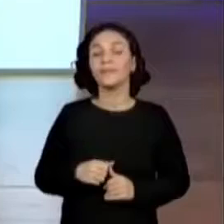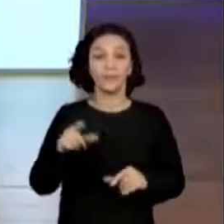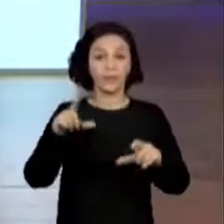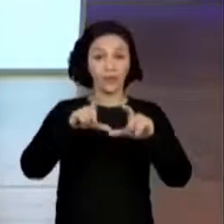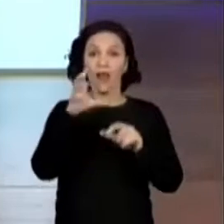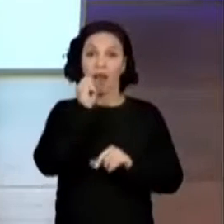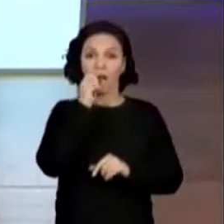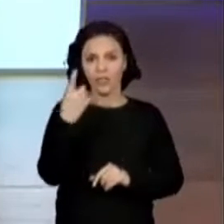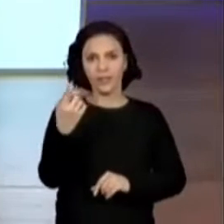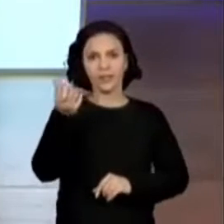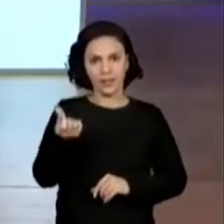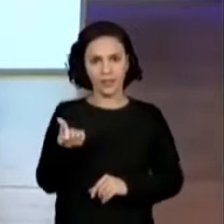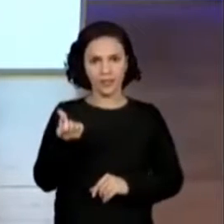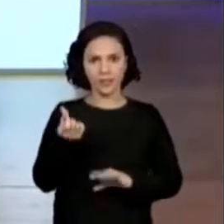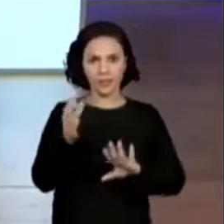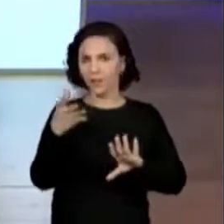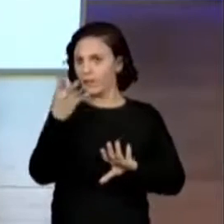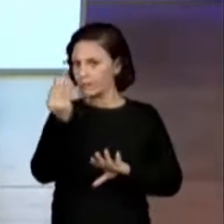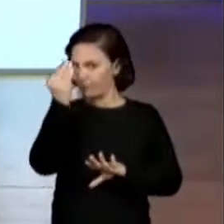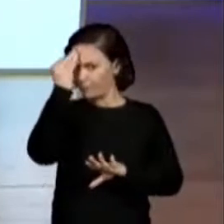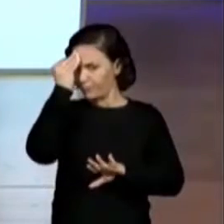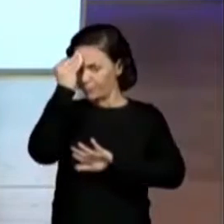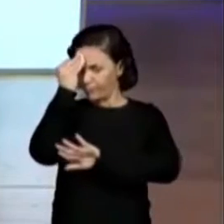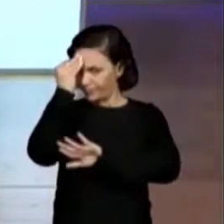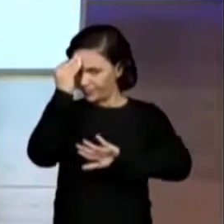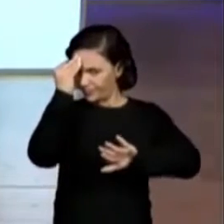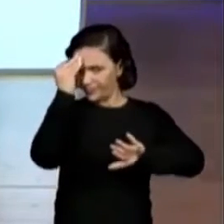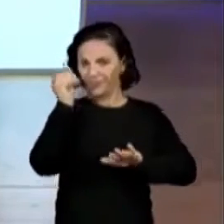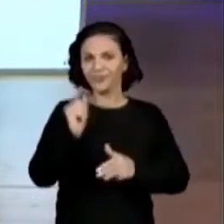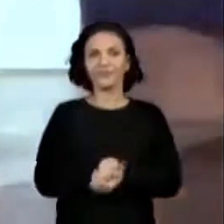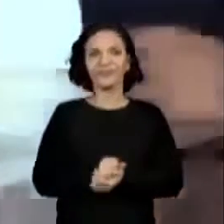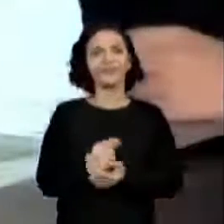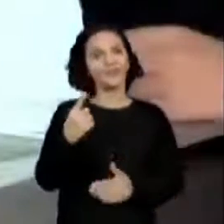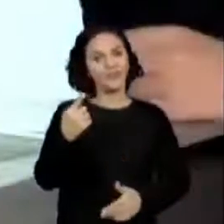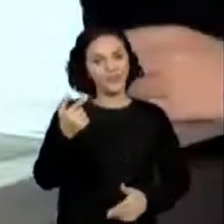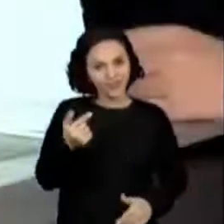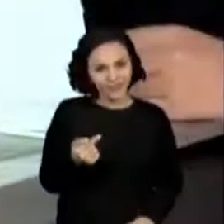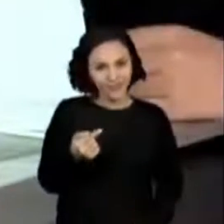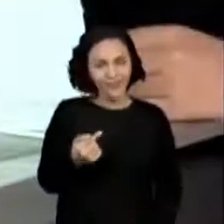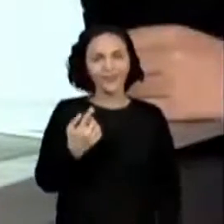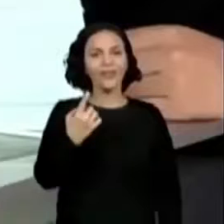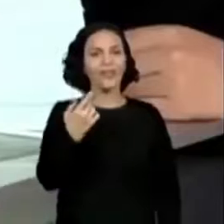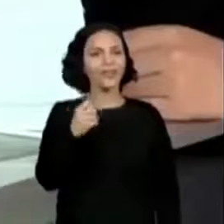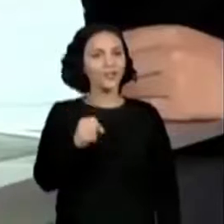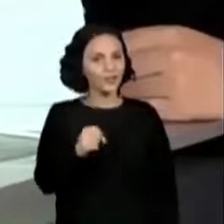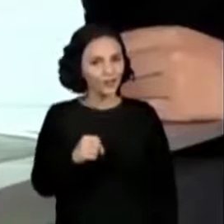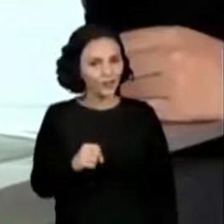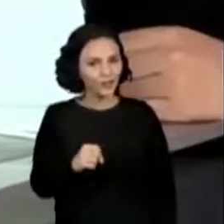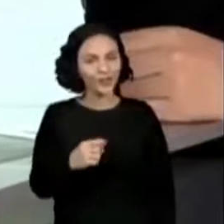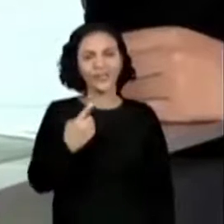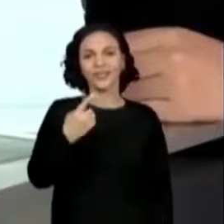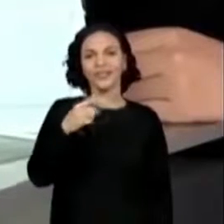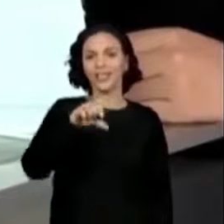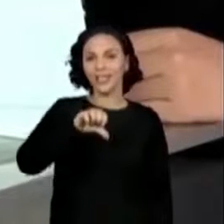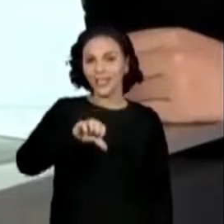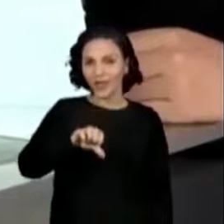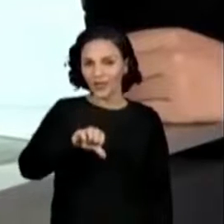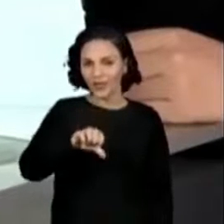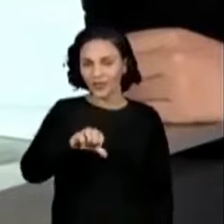tem 16. Então, depois do 16 vem 17, 18,